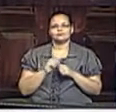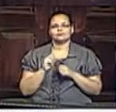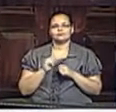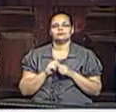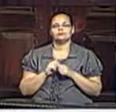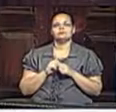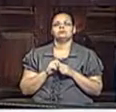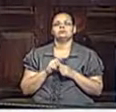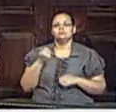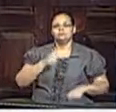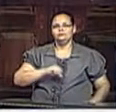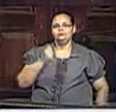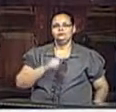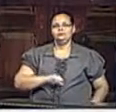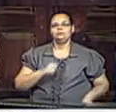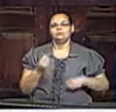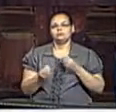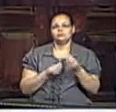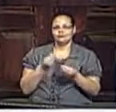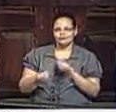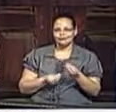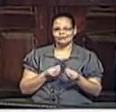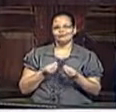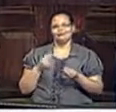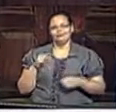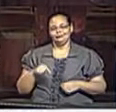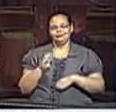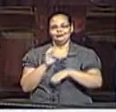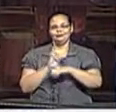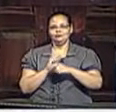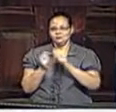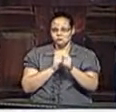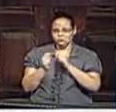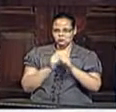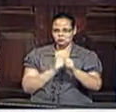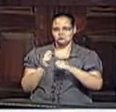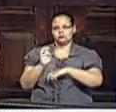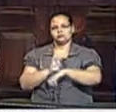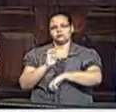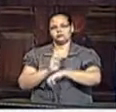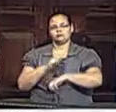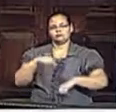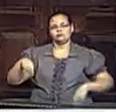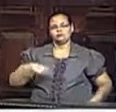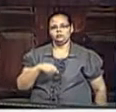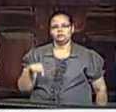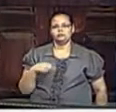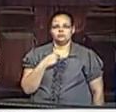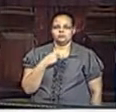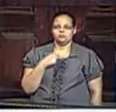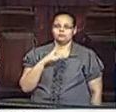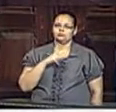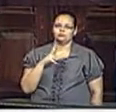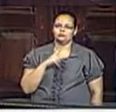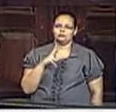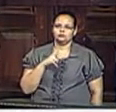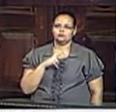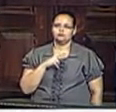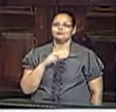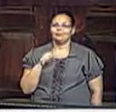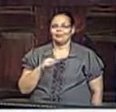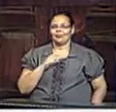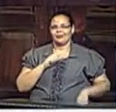avaliação de como anda a economia do nosso Estado. Uma vez que, para nós e para mim em particular, está